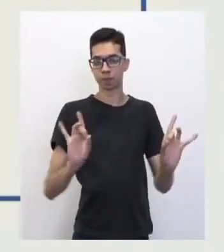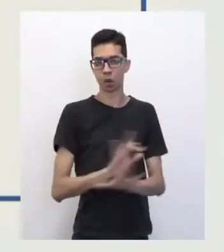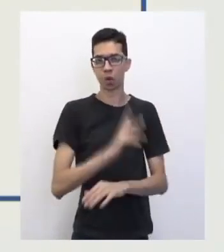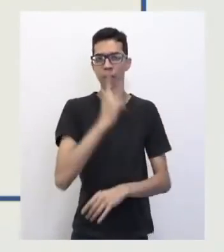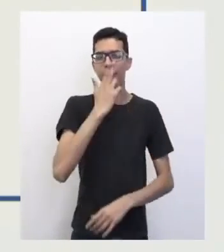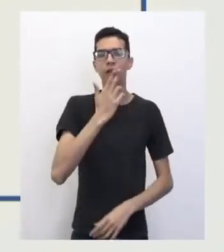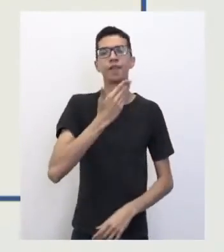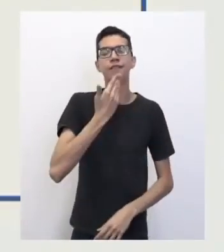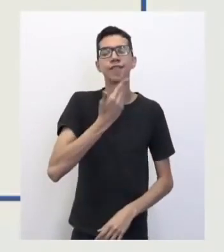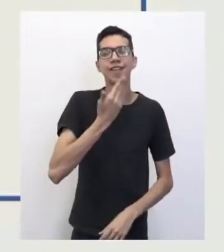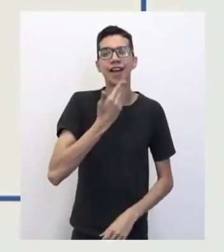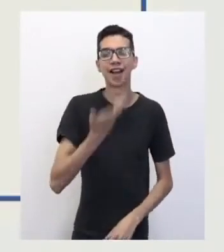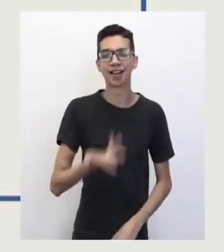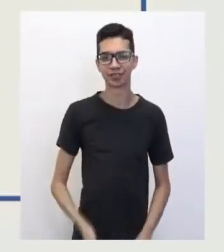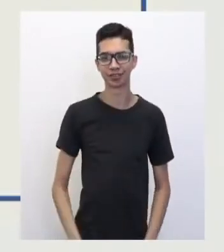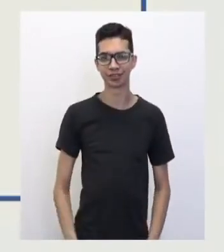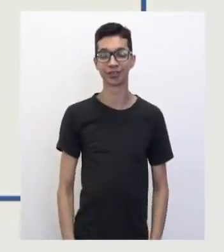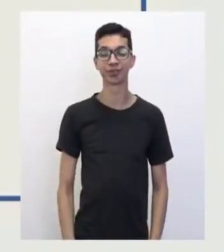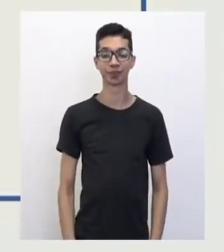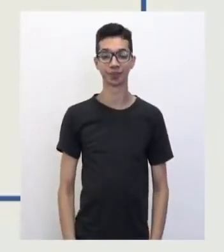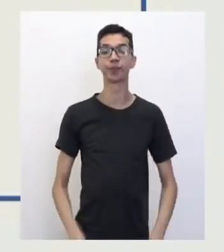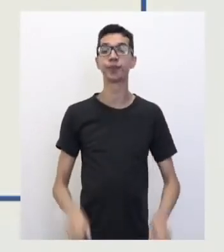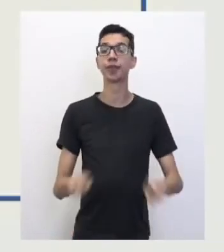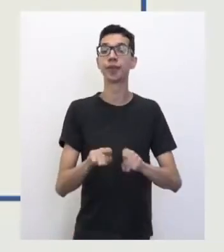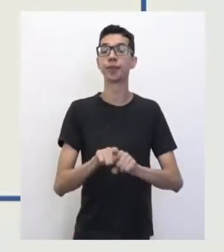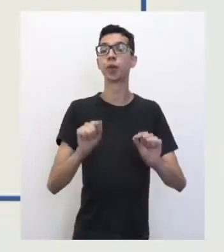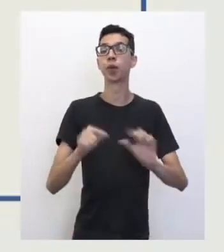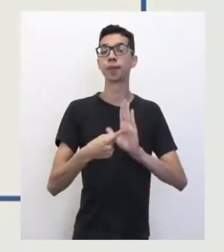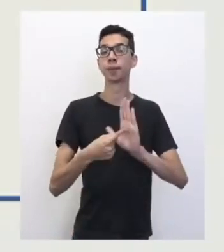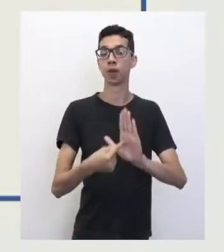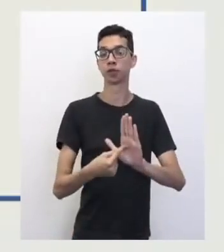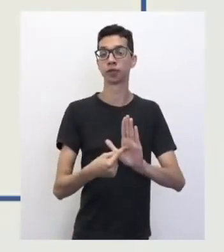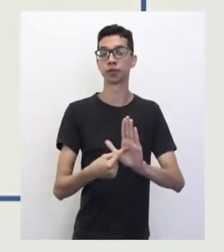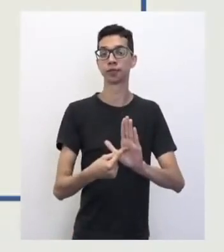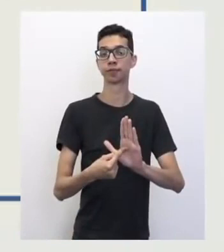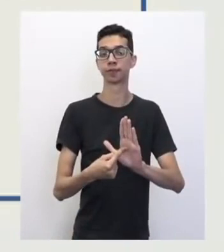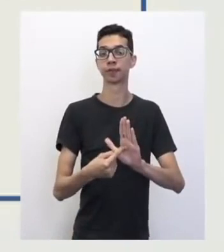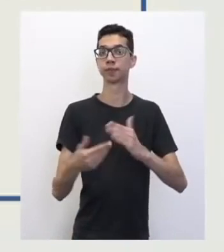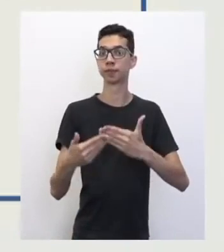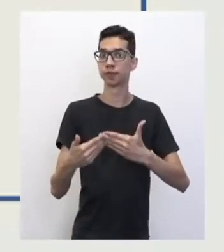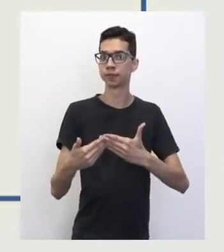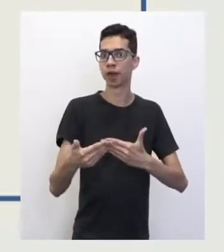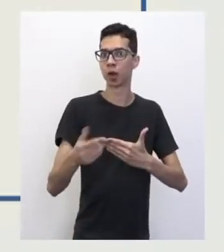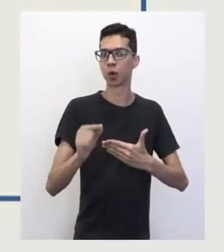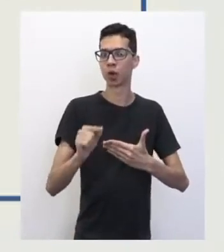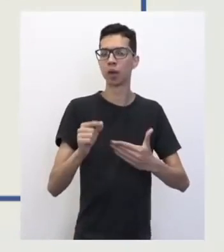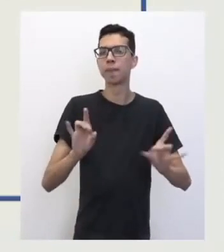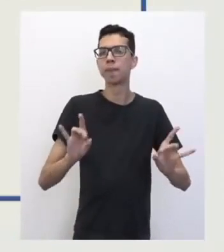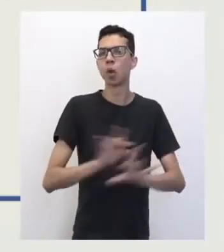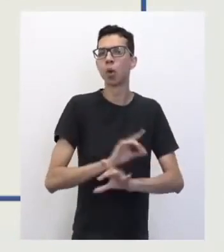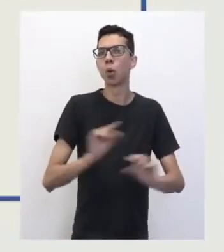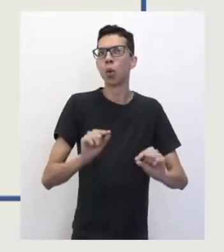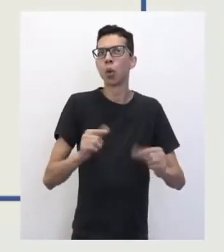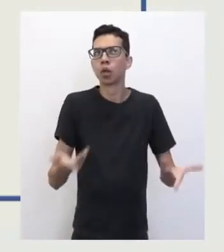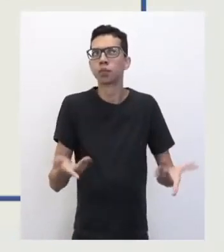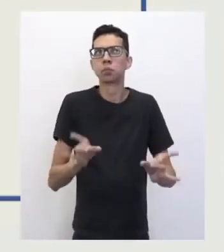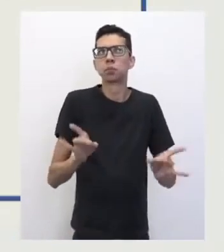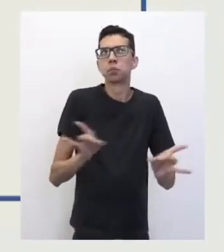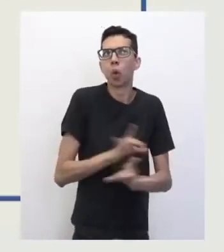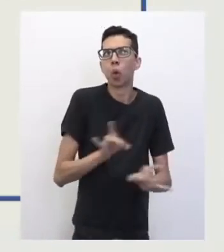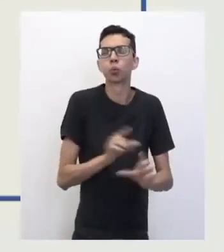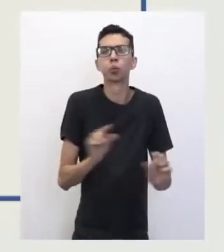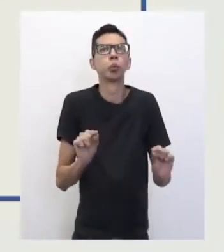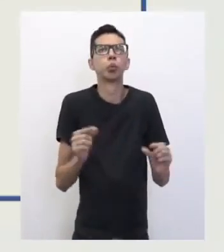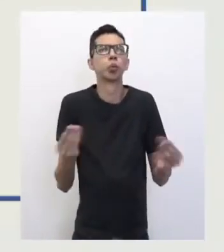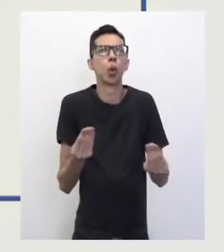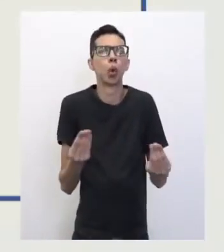facilidade. E também demonstra que vem algo por aí, né? Pronto o quê? O pronto é que